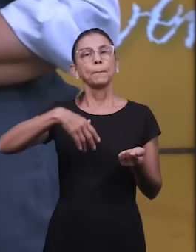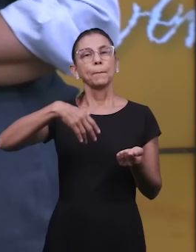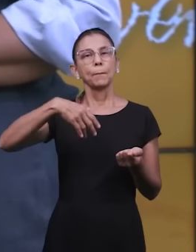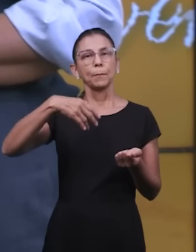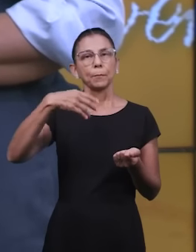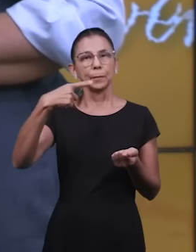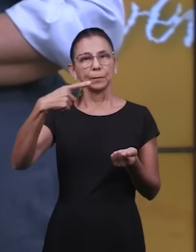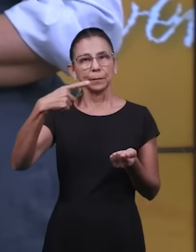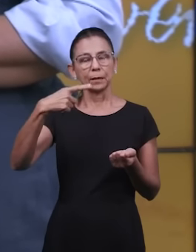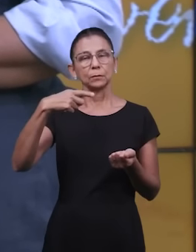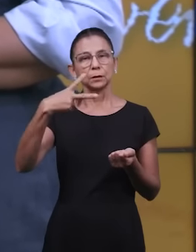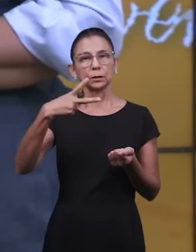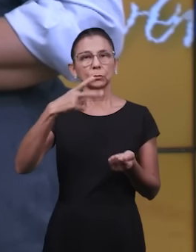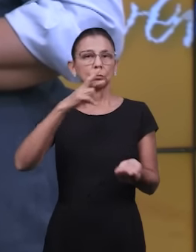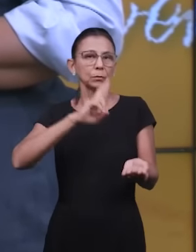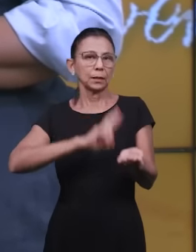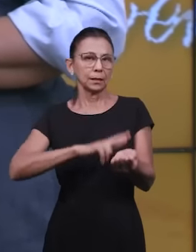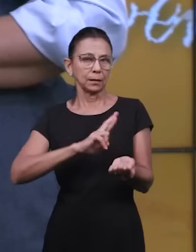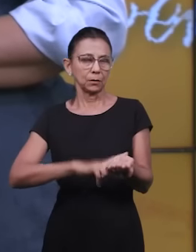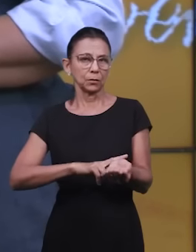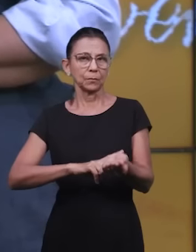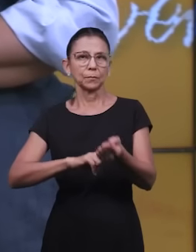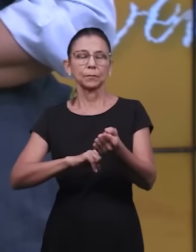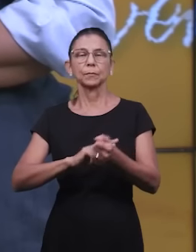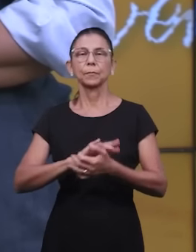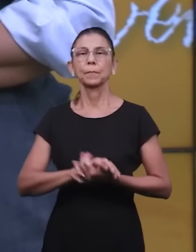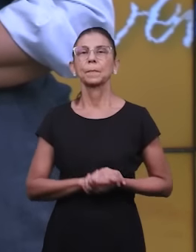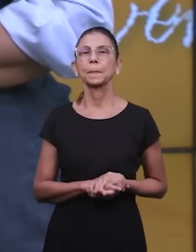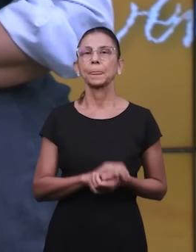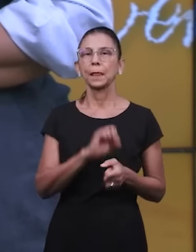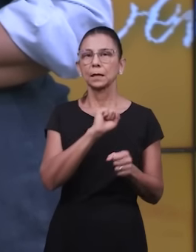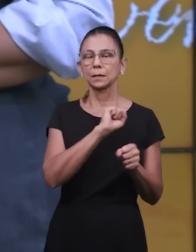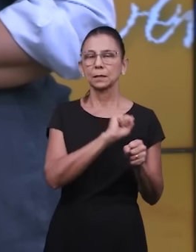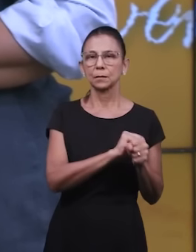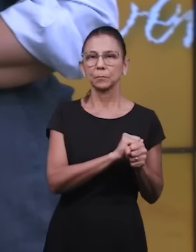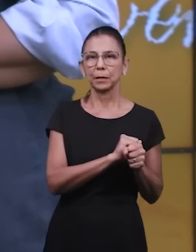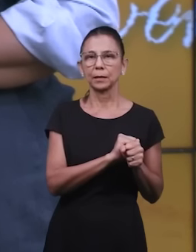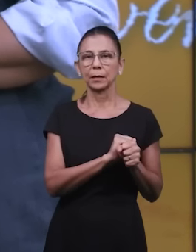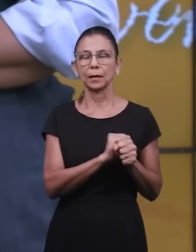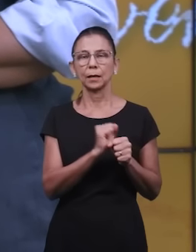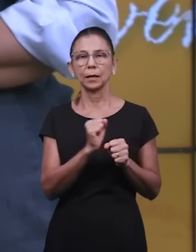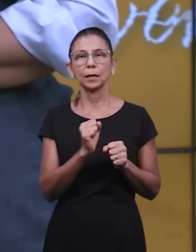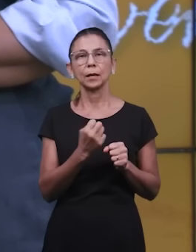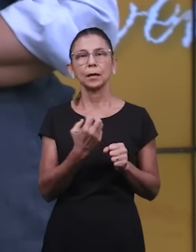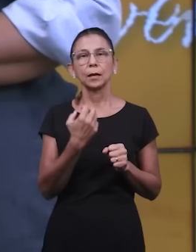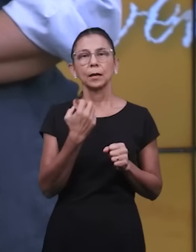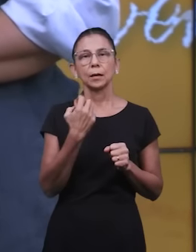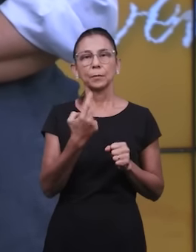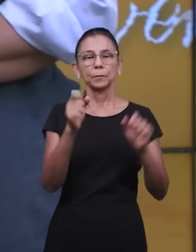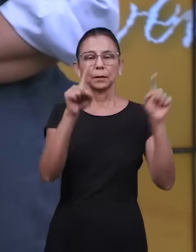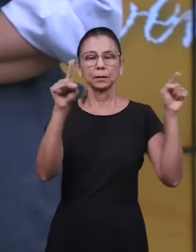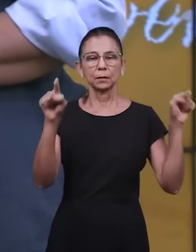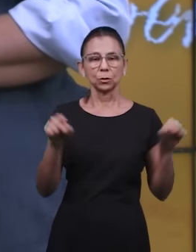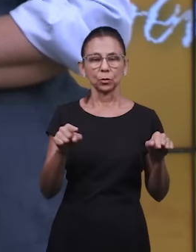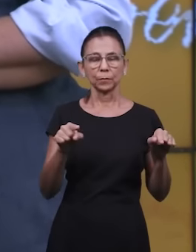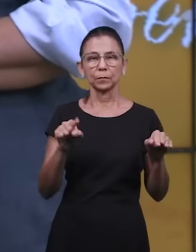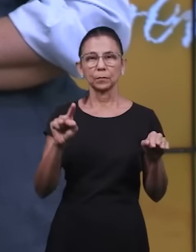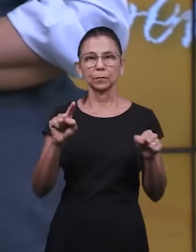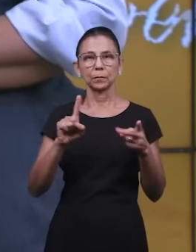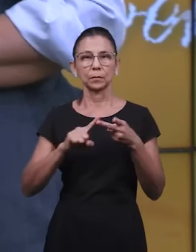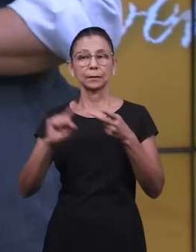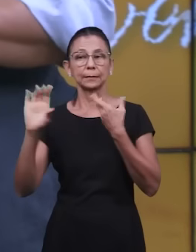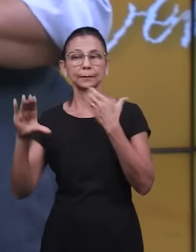primeiro ritmo e o segundo ritmo. Então vamos esperar no primeiro coro, esperar a primeira estrofe. Cantar. cantar no